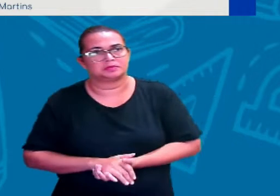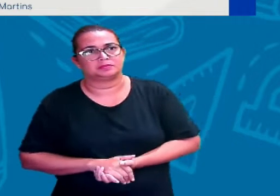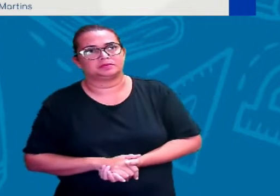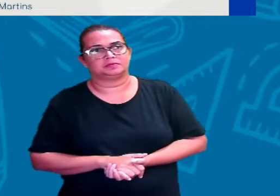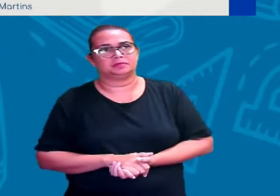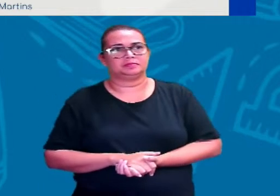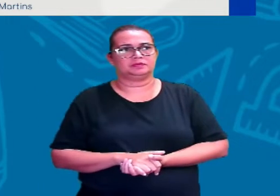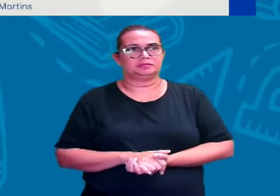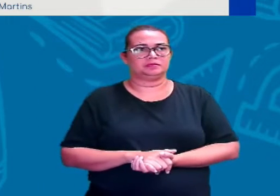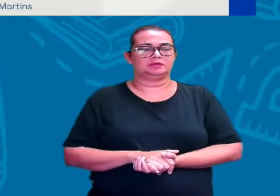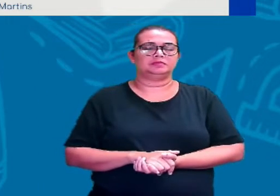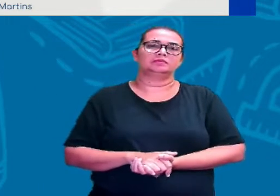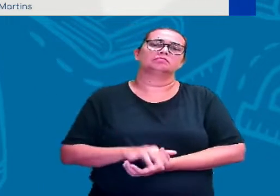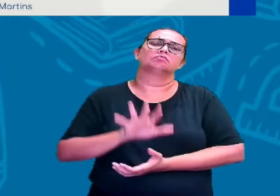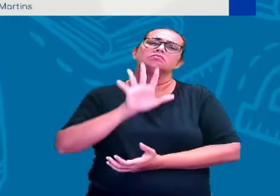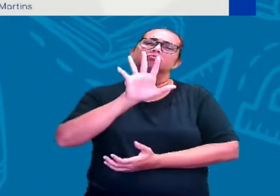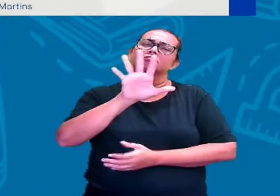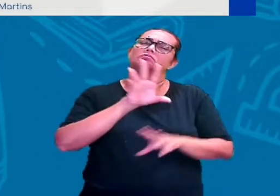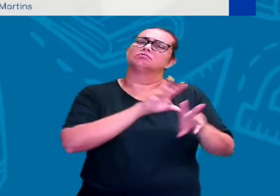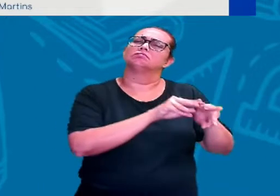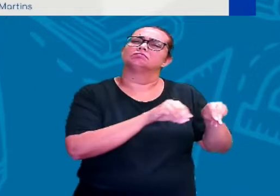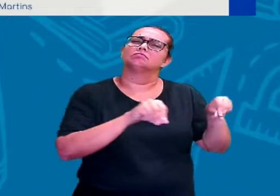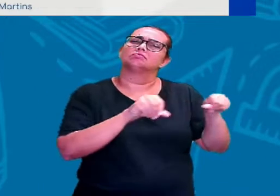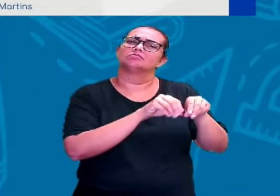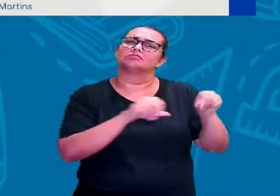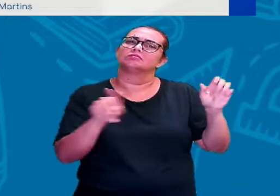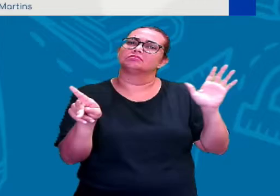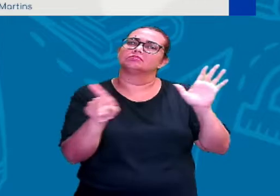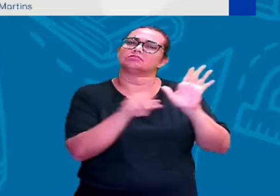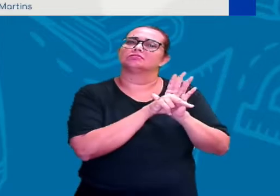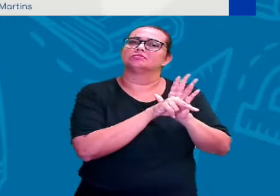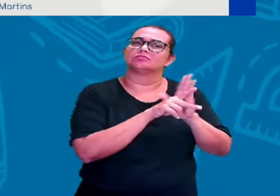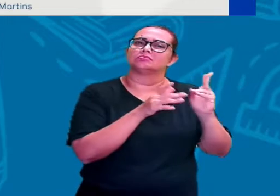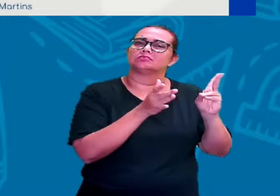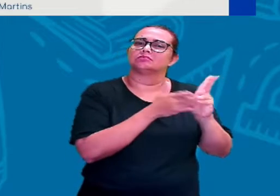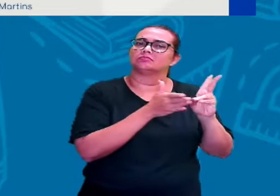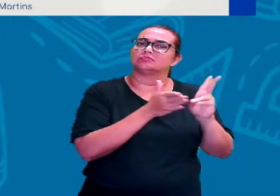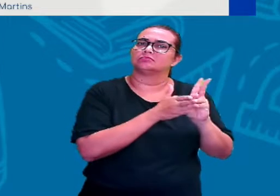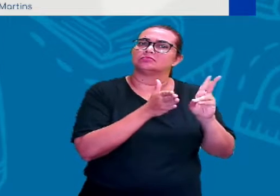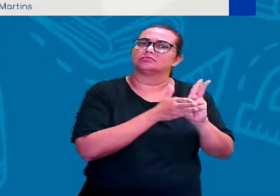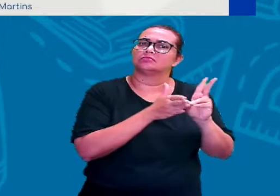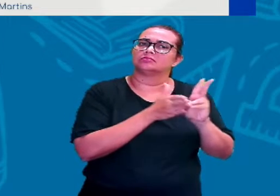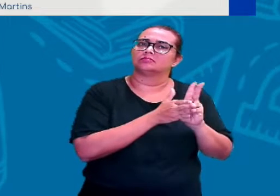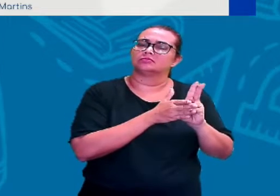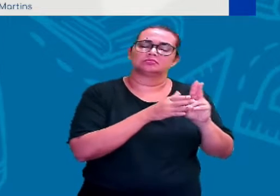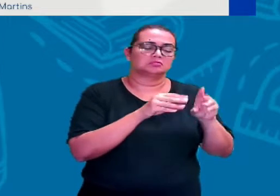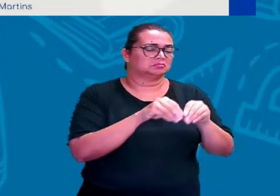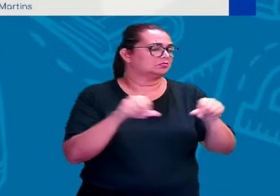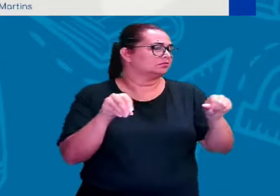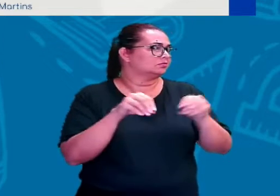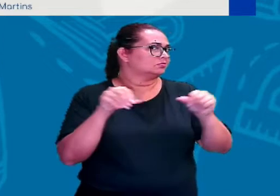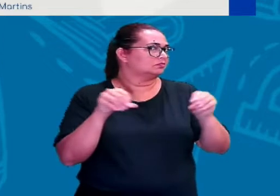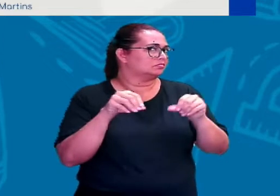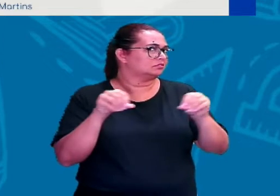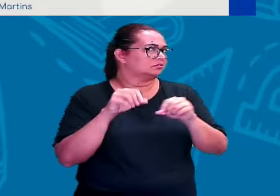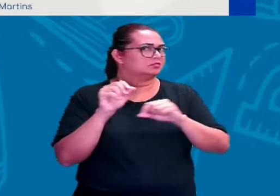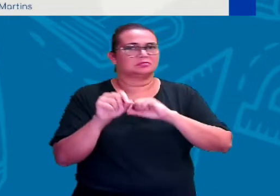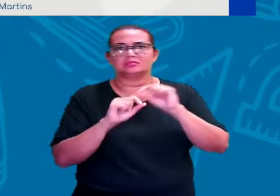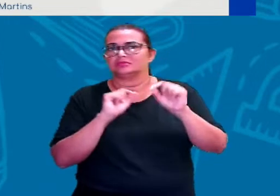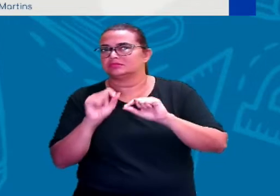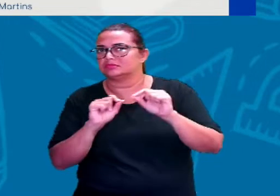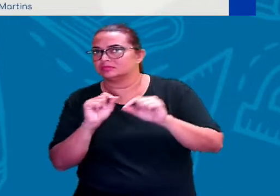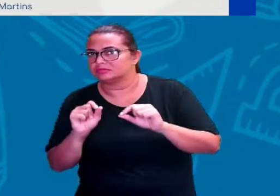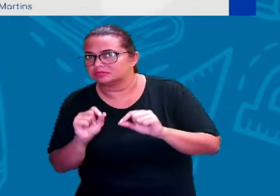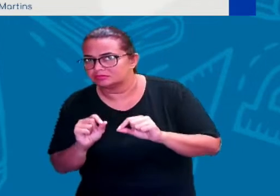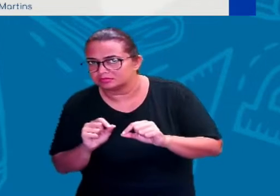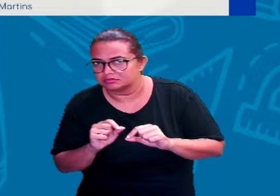aí as terras indígenas, né? Como eu falei, a gente mais na frente vai ver o que são as terras indígenas, né? Porque a importância